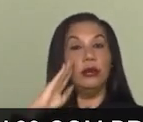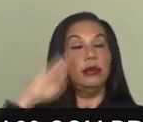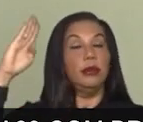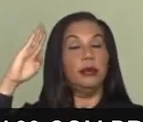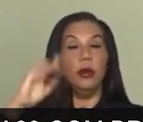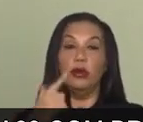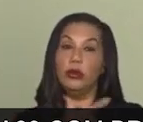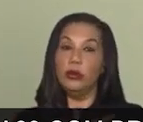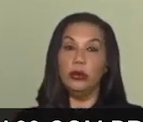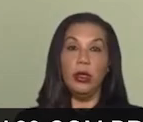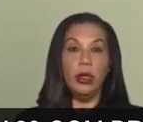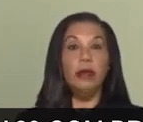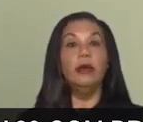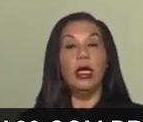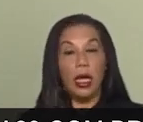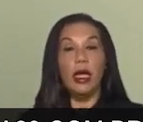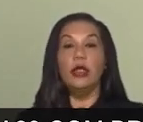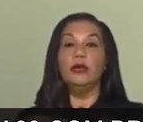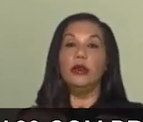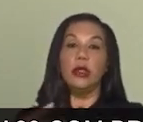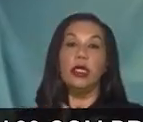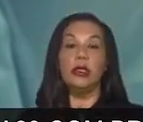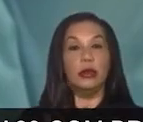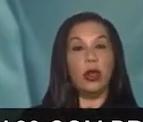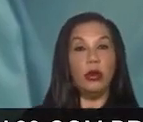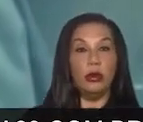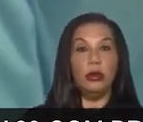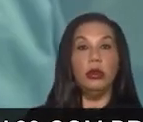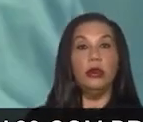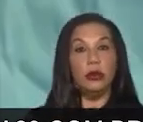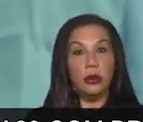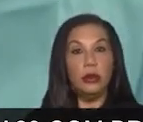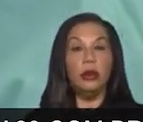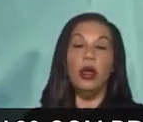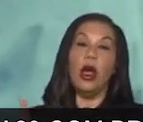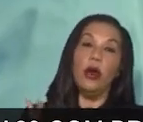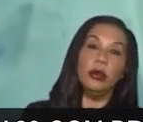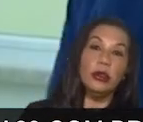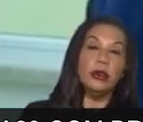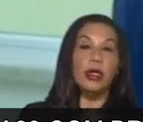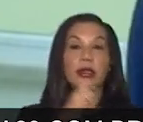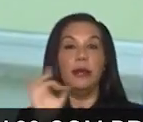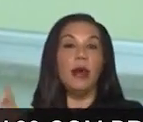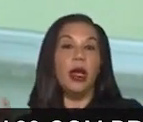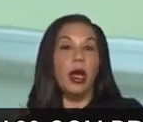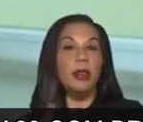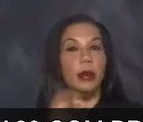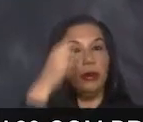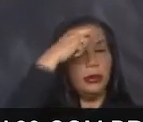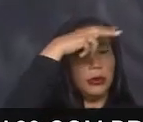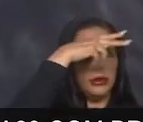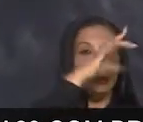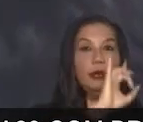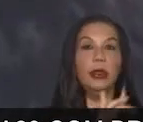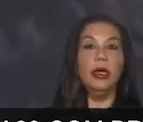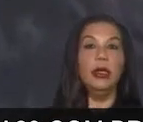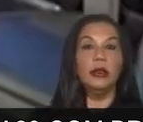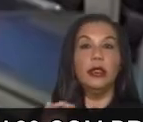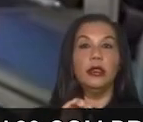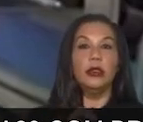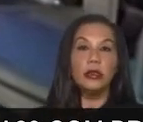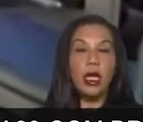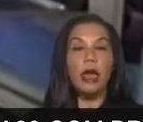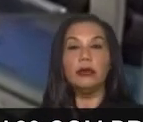coordenação central do Ministério da Saúde. Isso fez com que cada município, cada estado atuasse